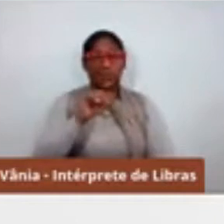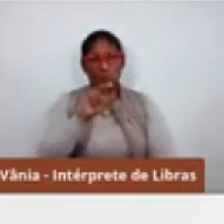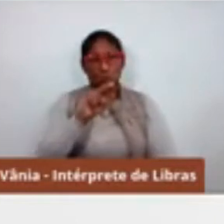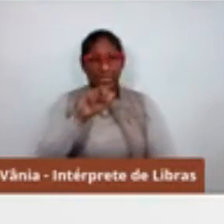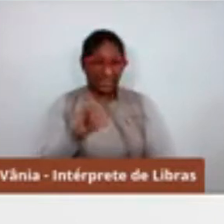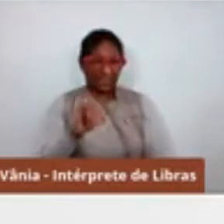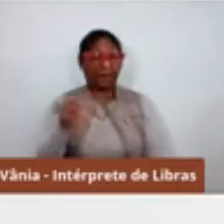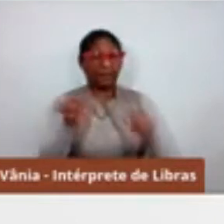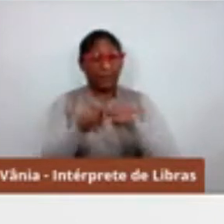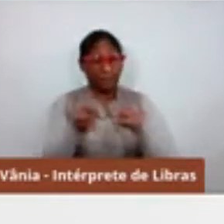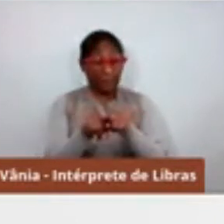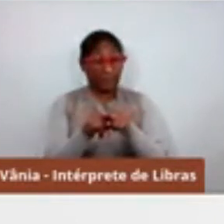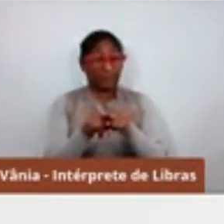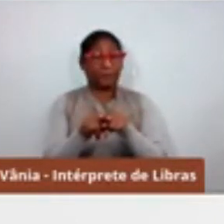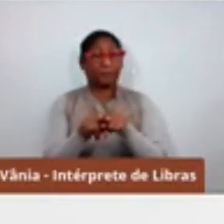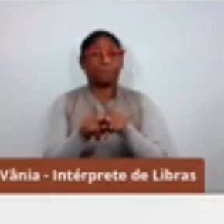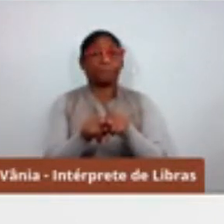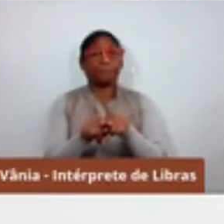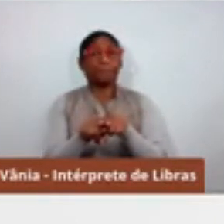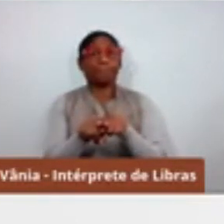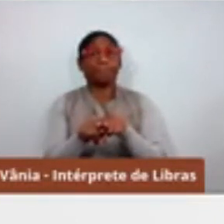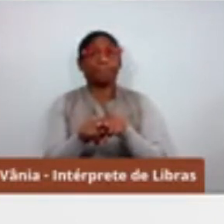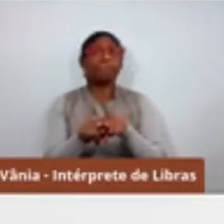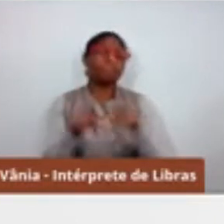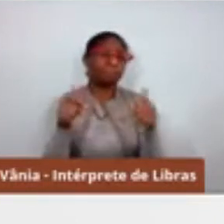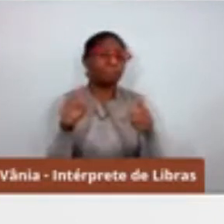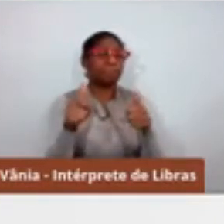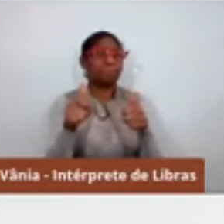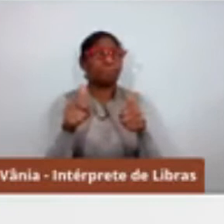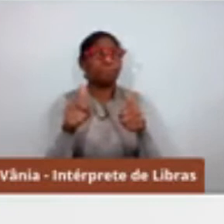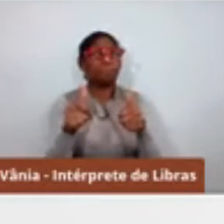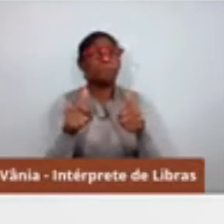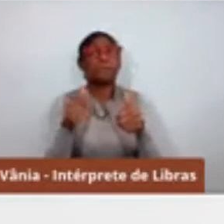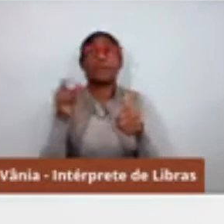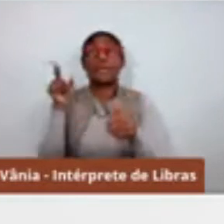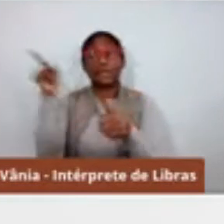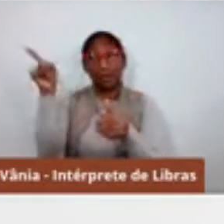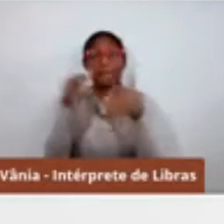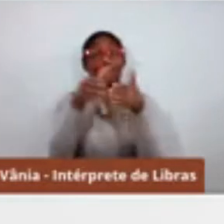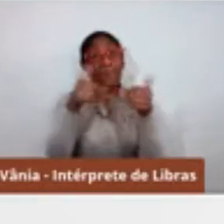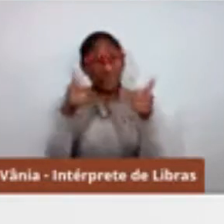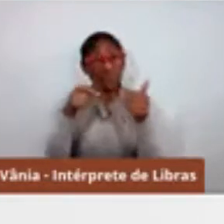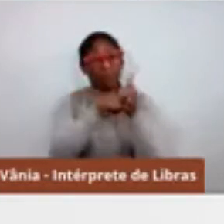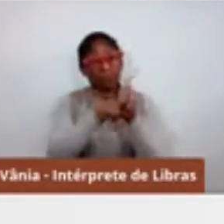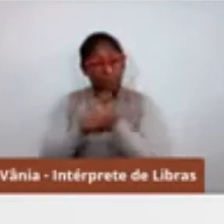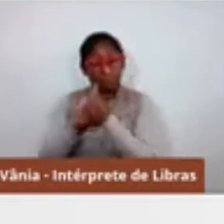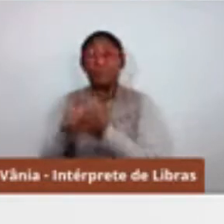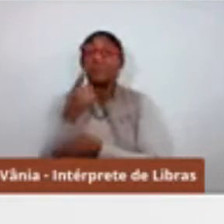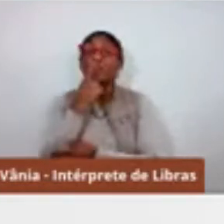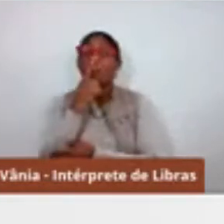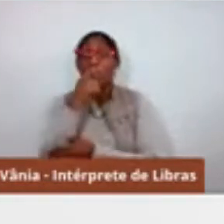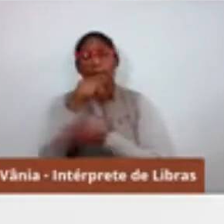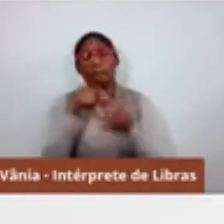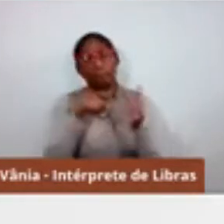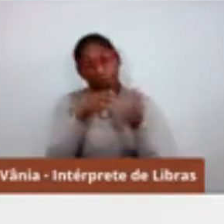a deliberação por deferir o pedido de reconsideração da bandeira vermelha,